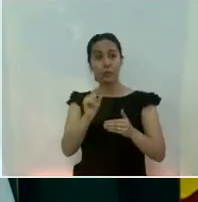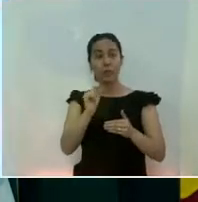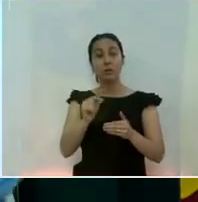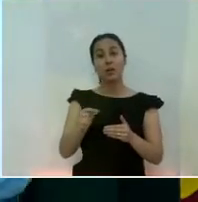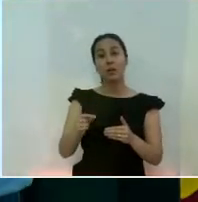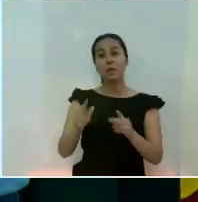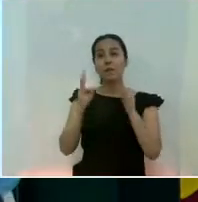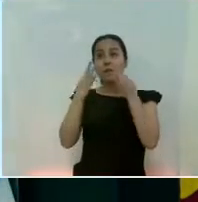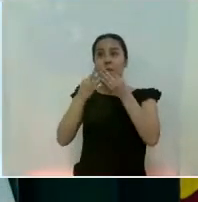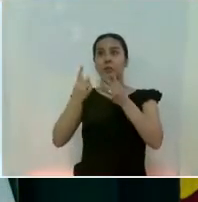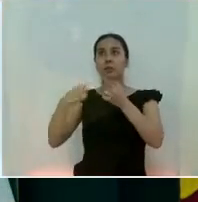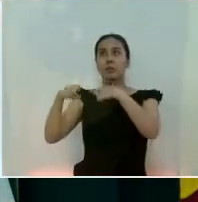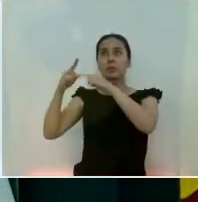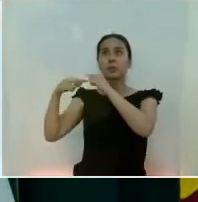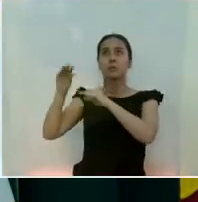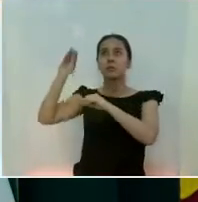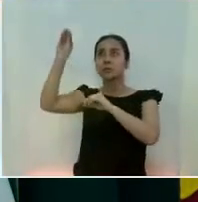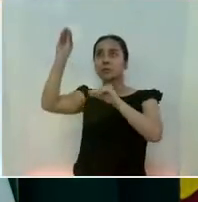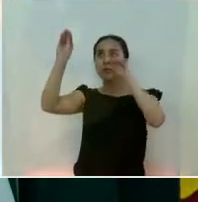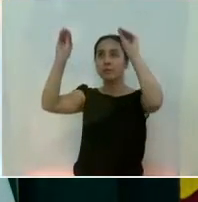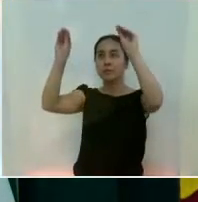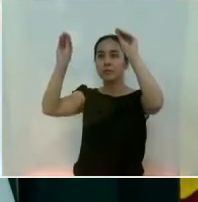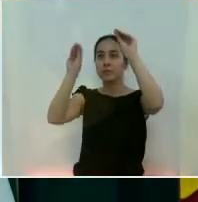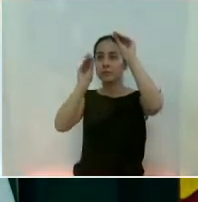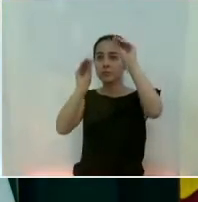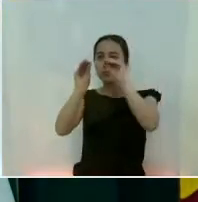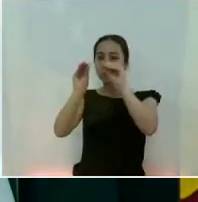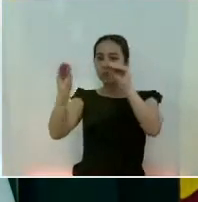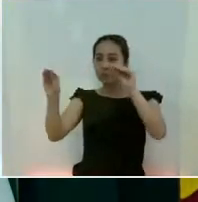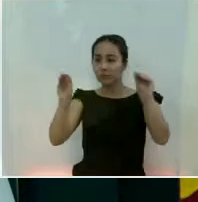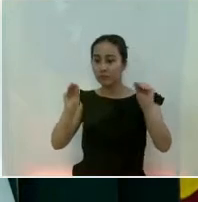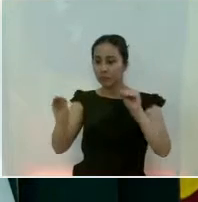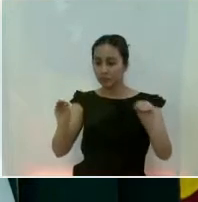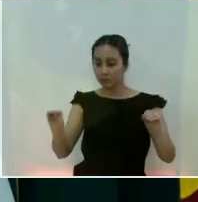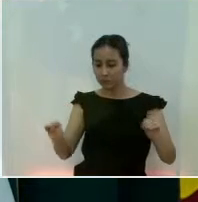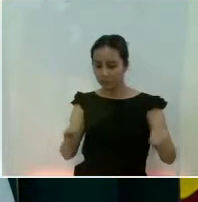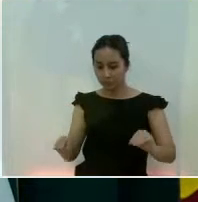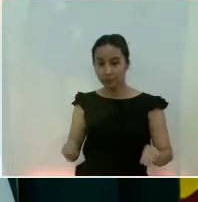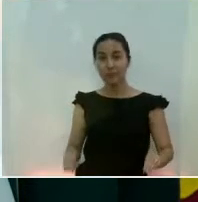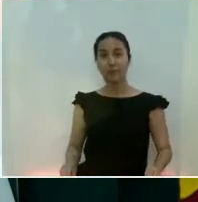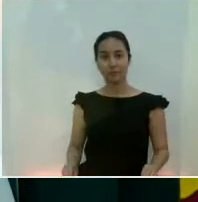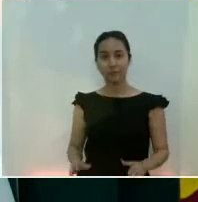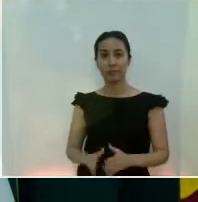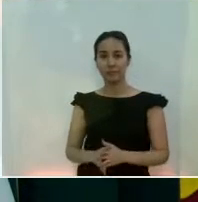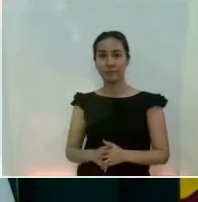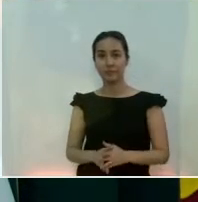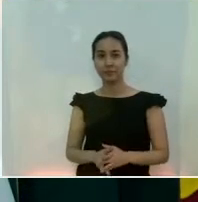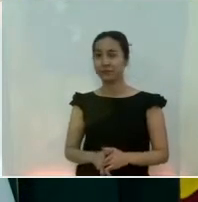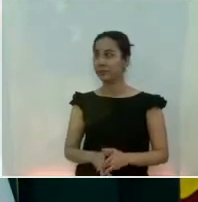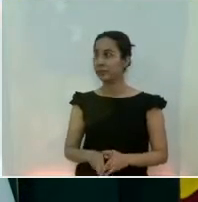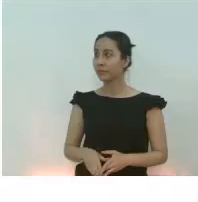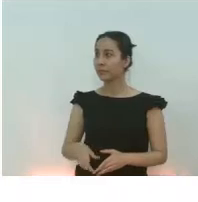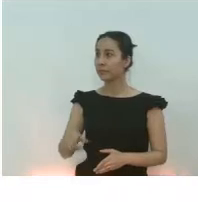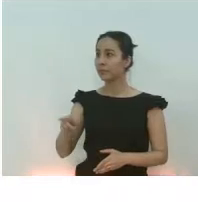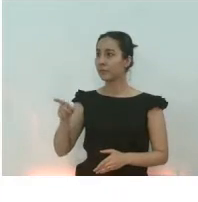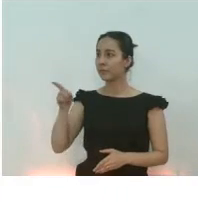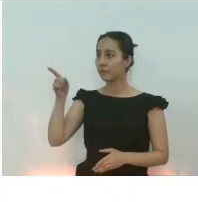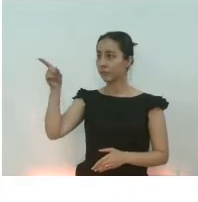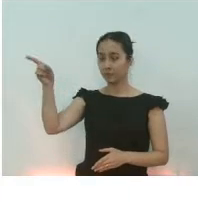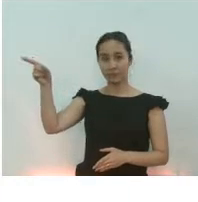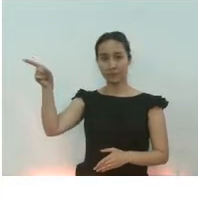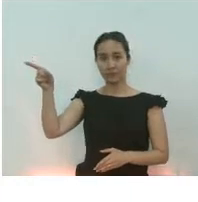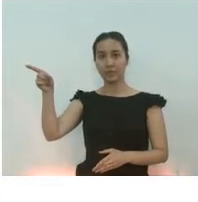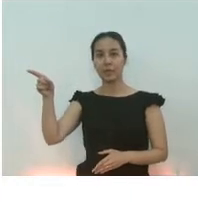minha família ea família de engine de monte sião eu sou luiz antônio é dylan é minha parceira no desenvolvimento